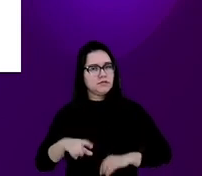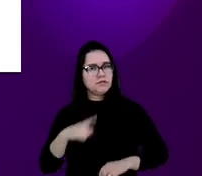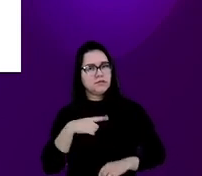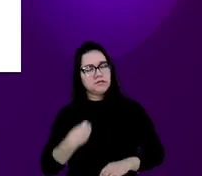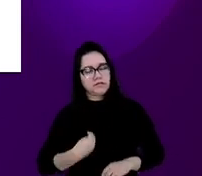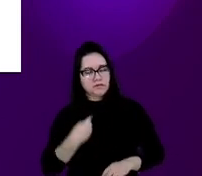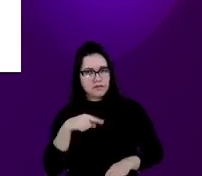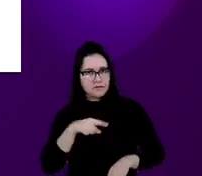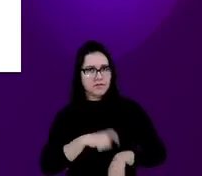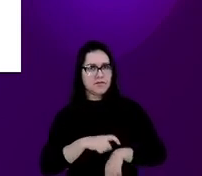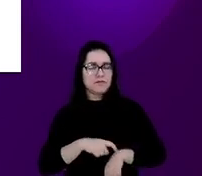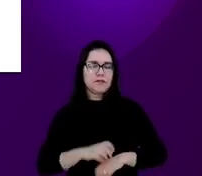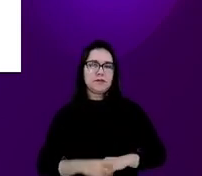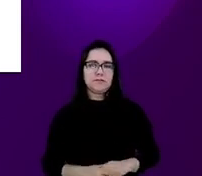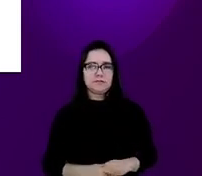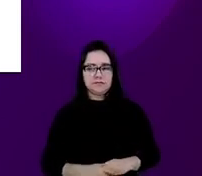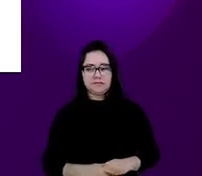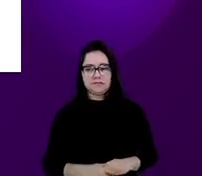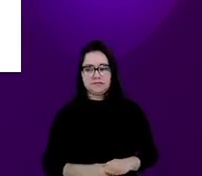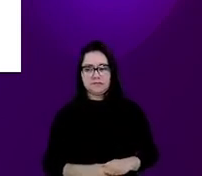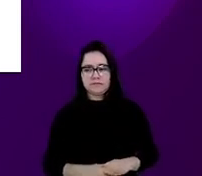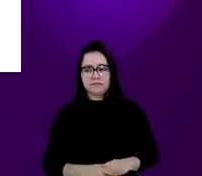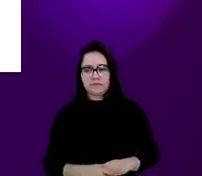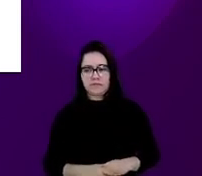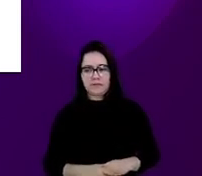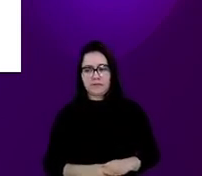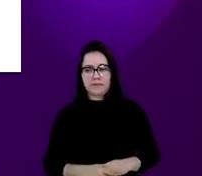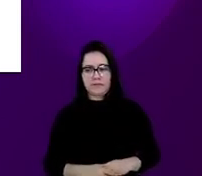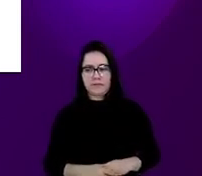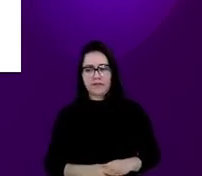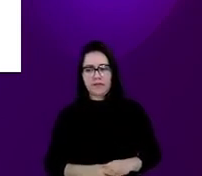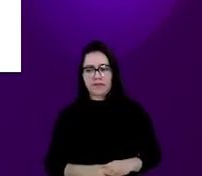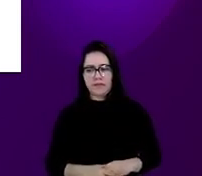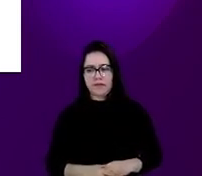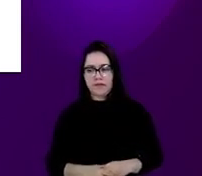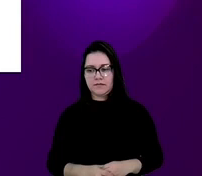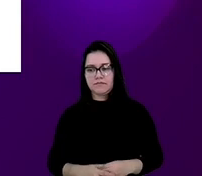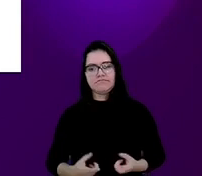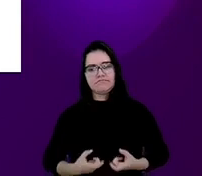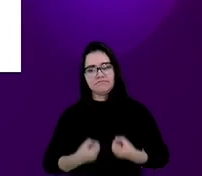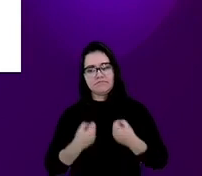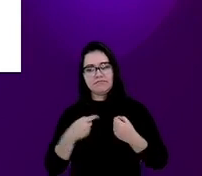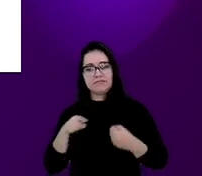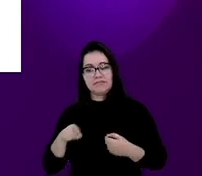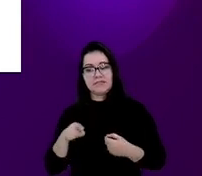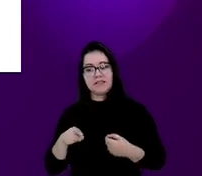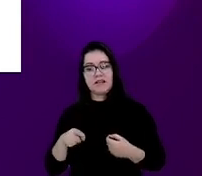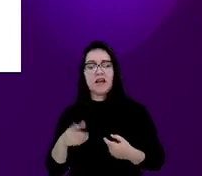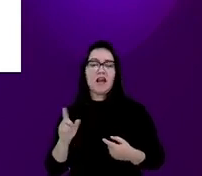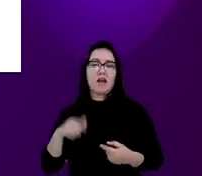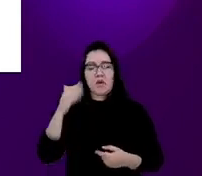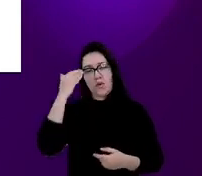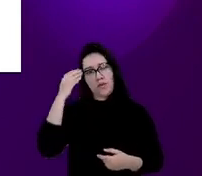momento. E a gente não colocar no câncer a culpa de um eventual insucesso. A gente tem que procurar